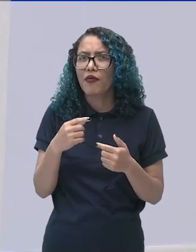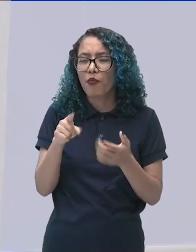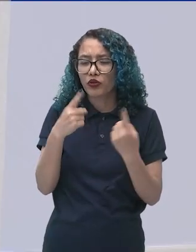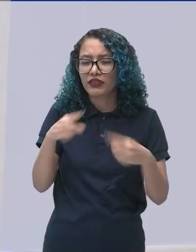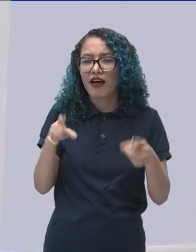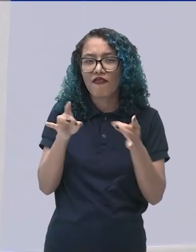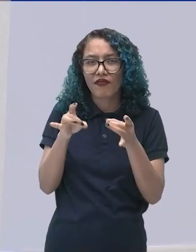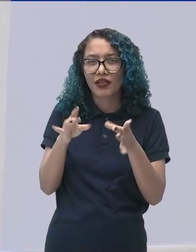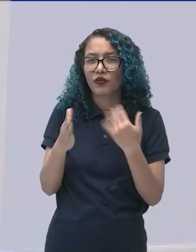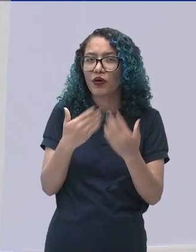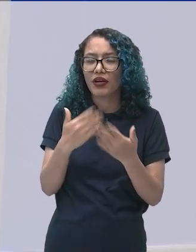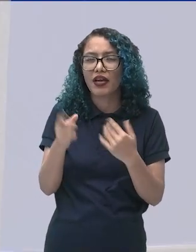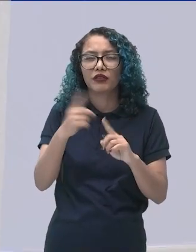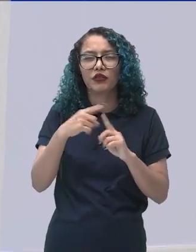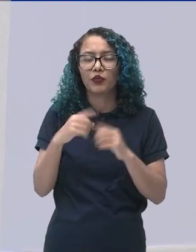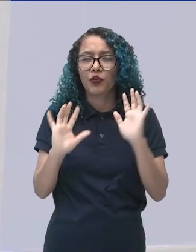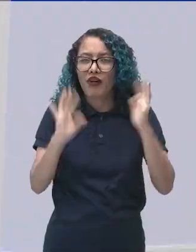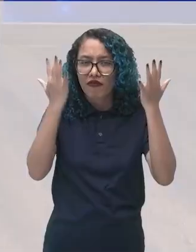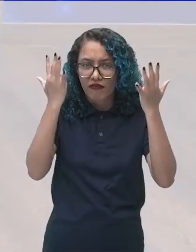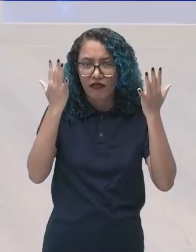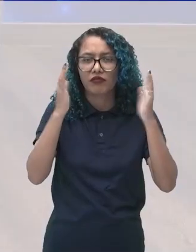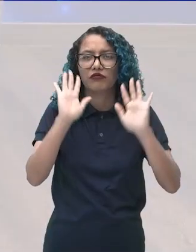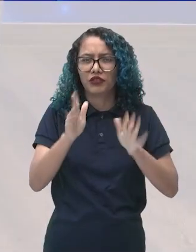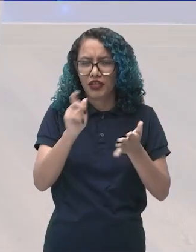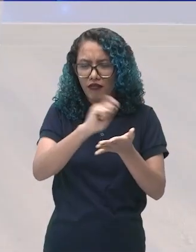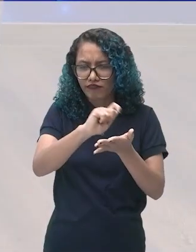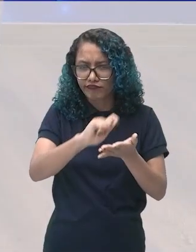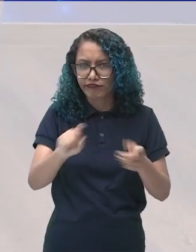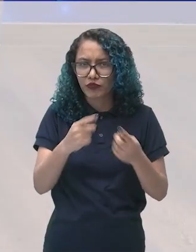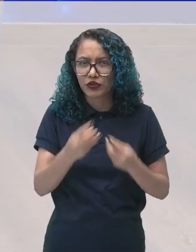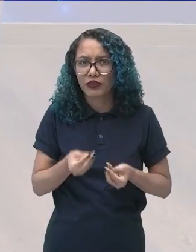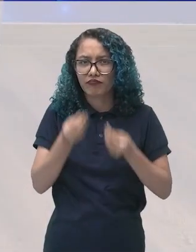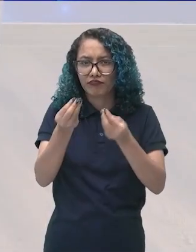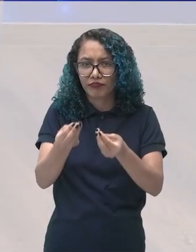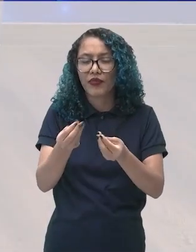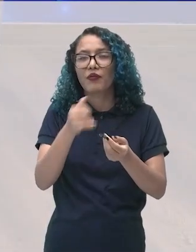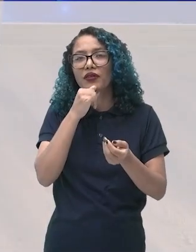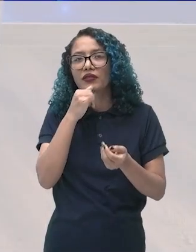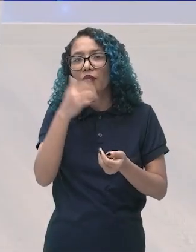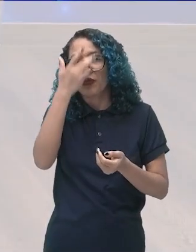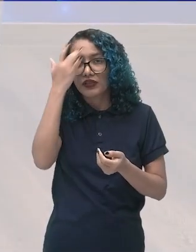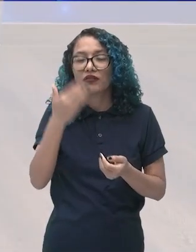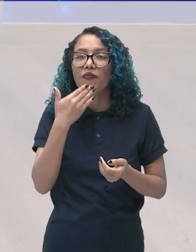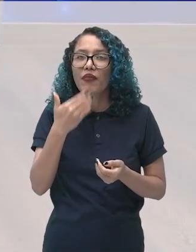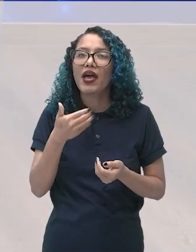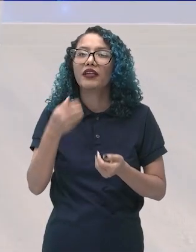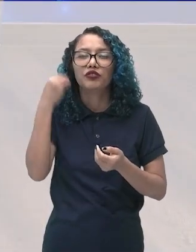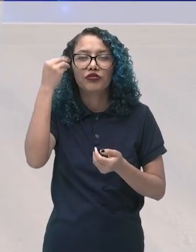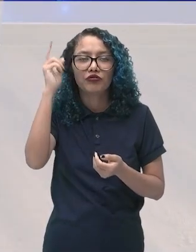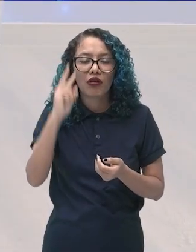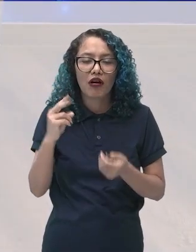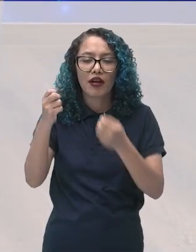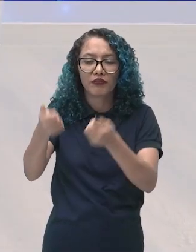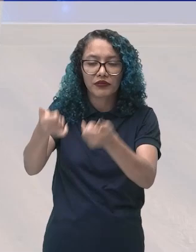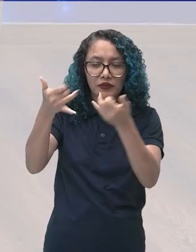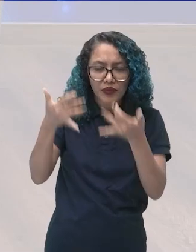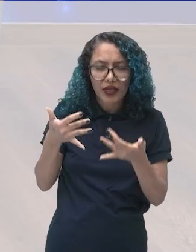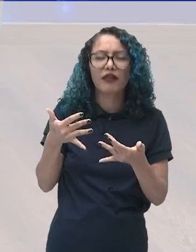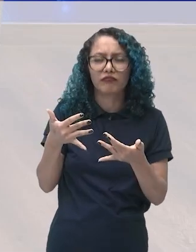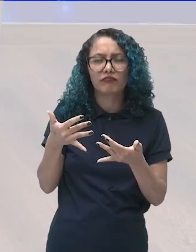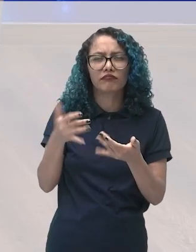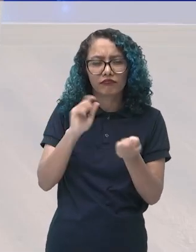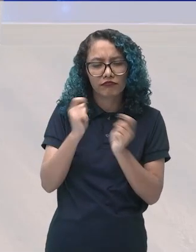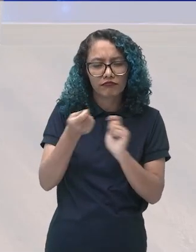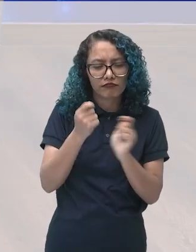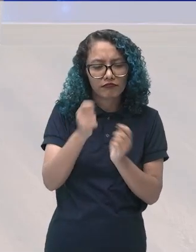evento eu já fiz uma música, né, por encomenda. O cliente me conta a sua história e eu devolvo em forma de canção. Já